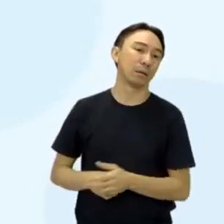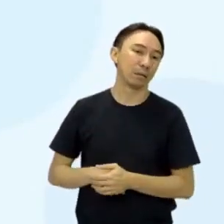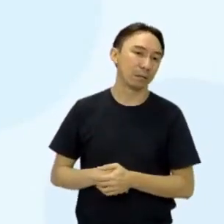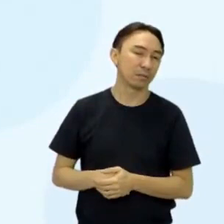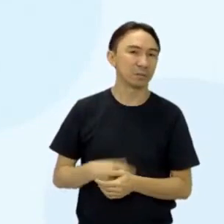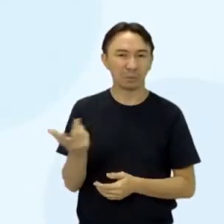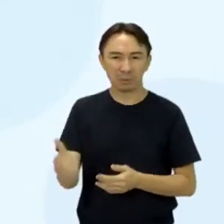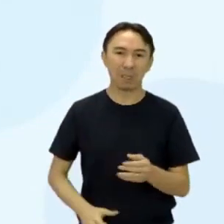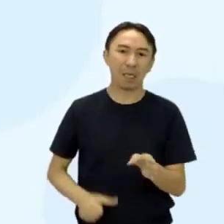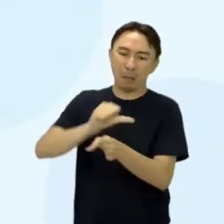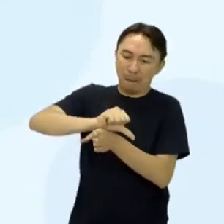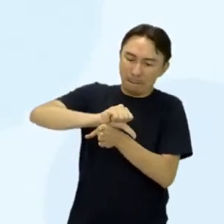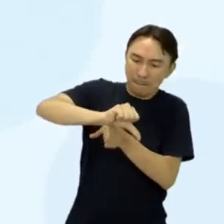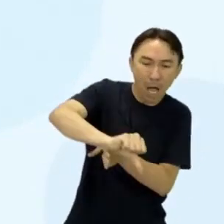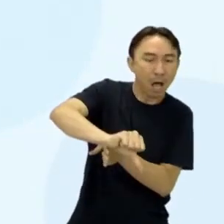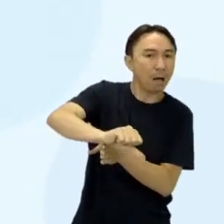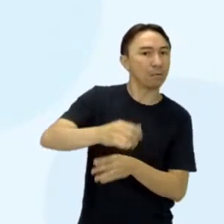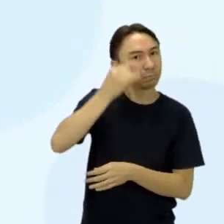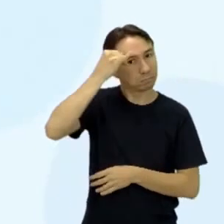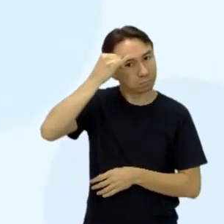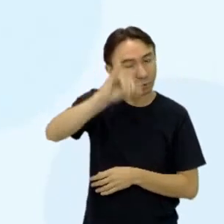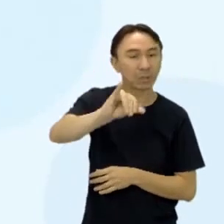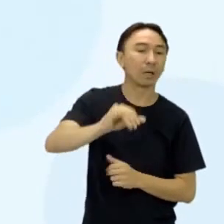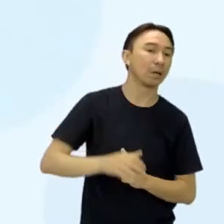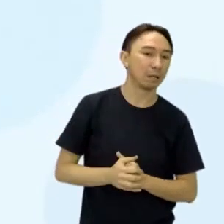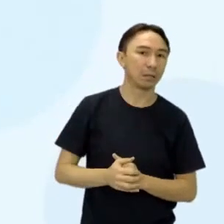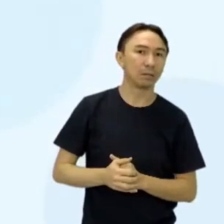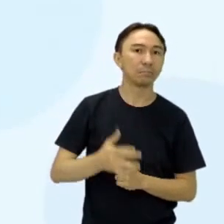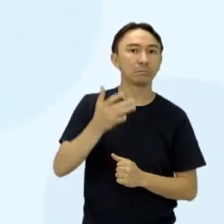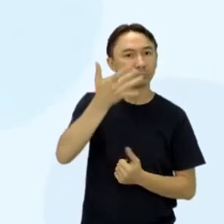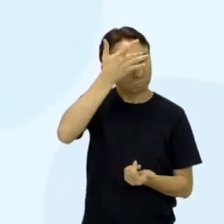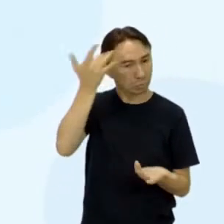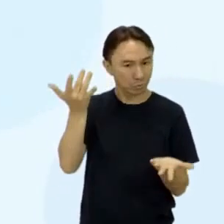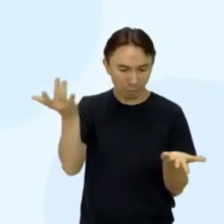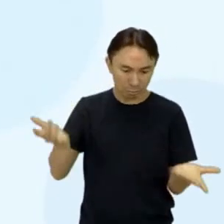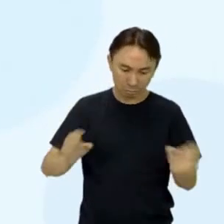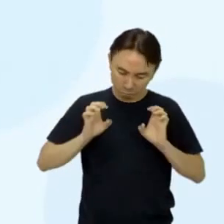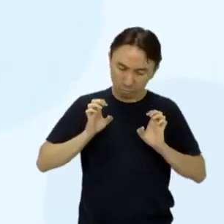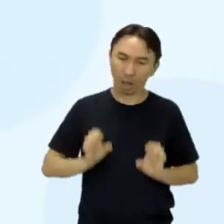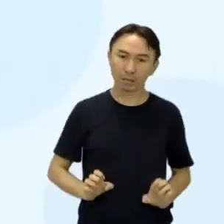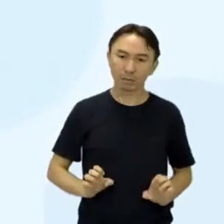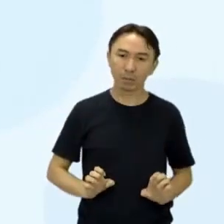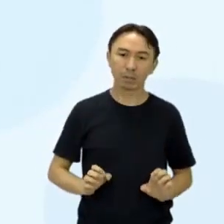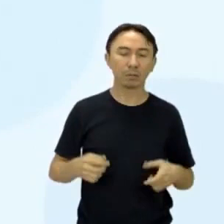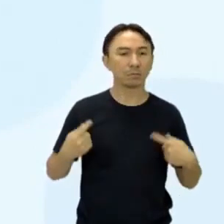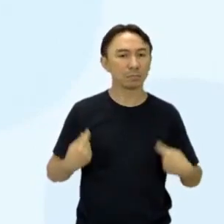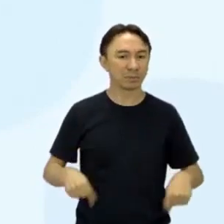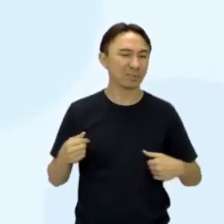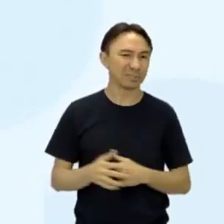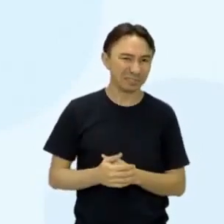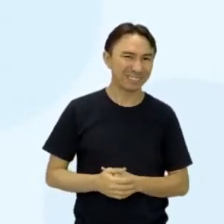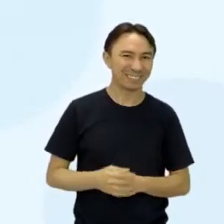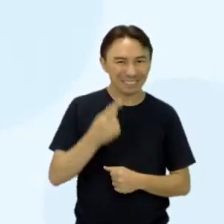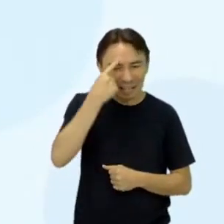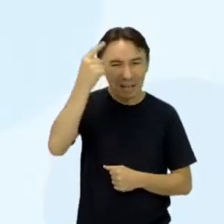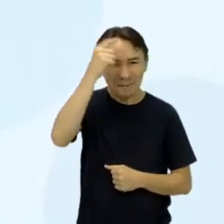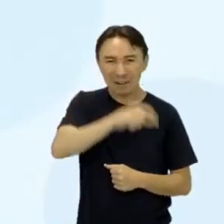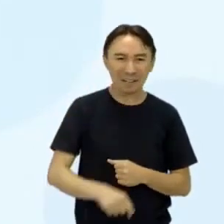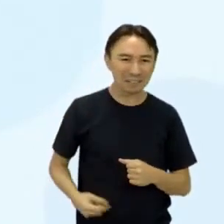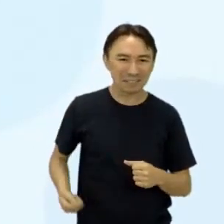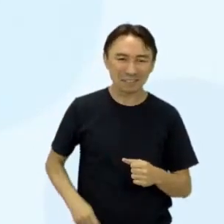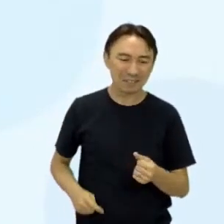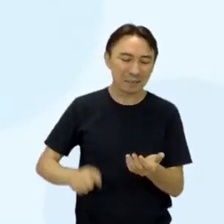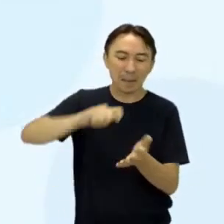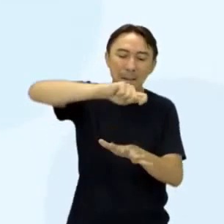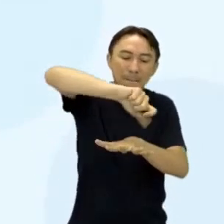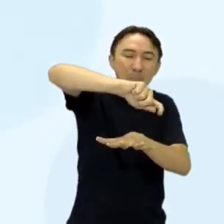cometer crimes online, ser uma pessoa ética, né? E isso entra fake news, vazamento de dados, todas